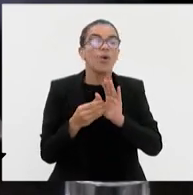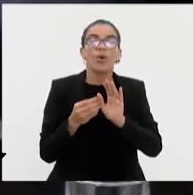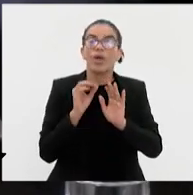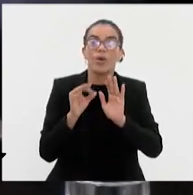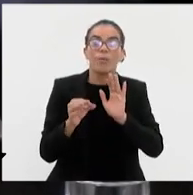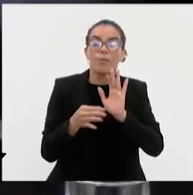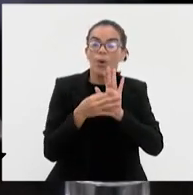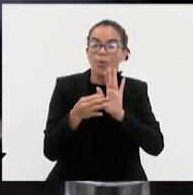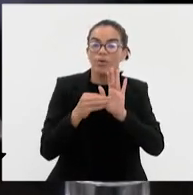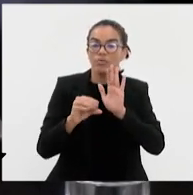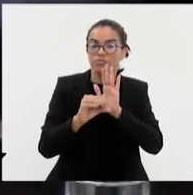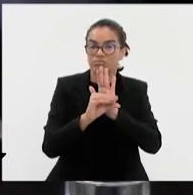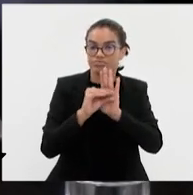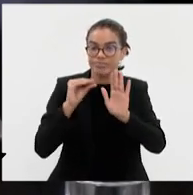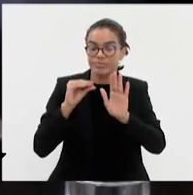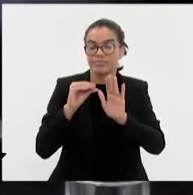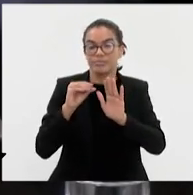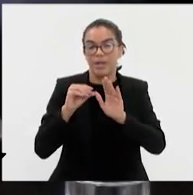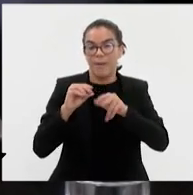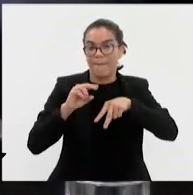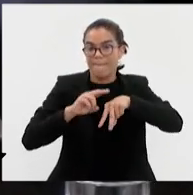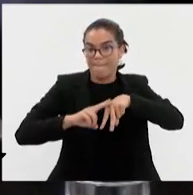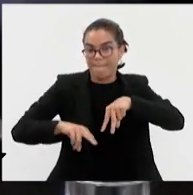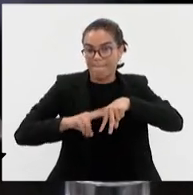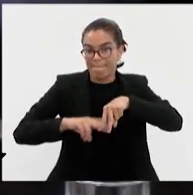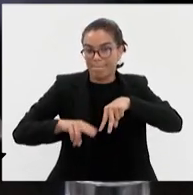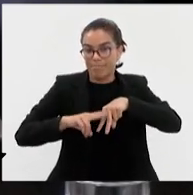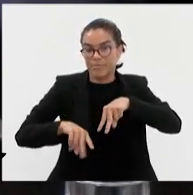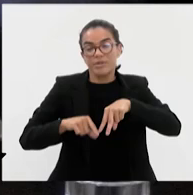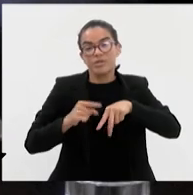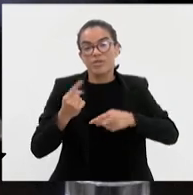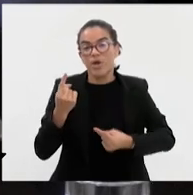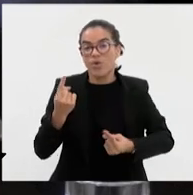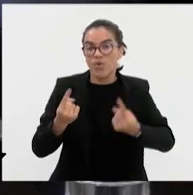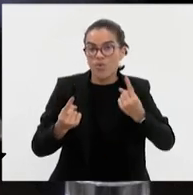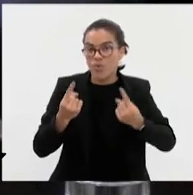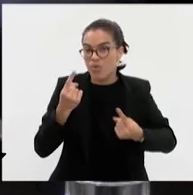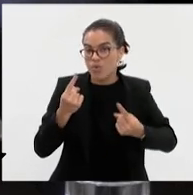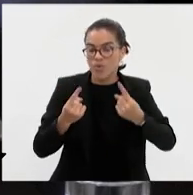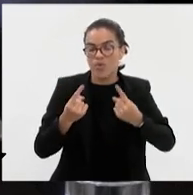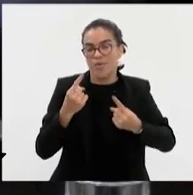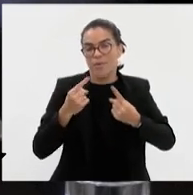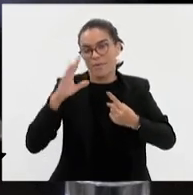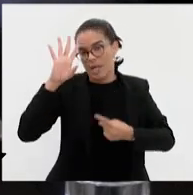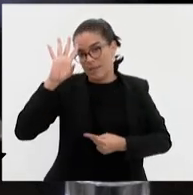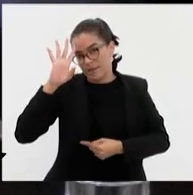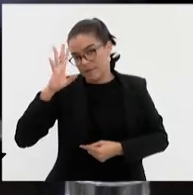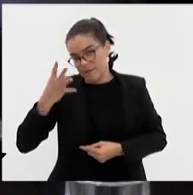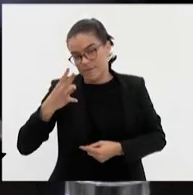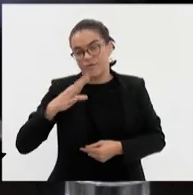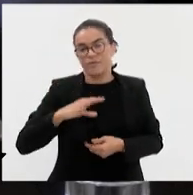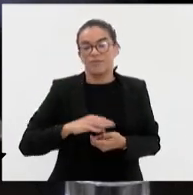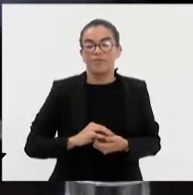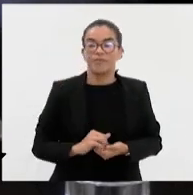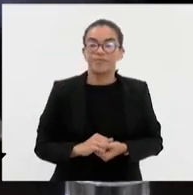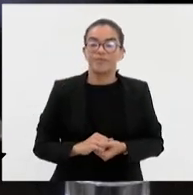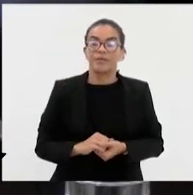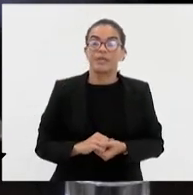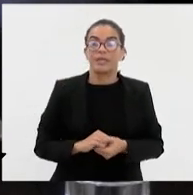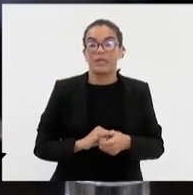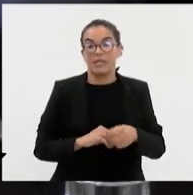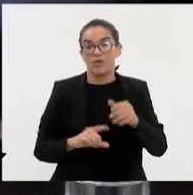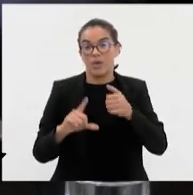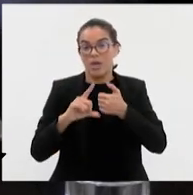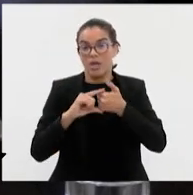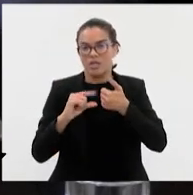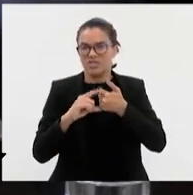o sexo biológico seja um dos critérios para a definição do gênero. E depois, no